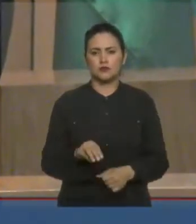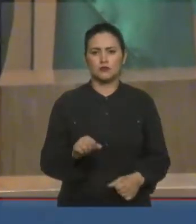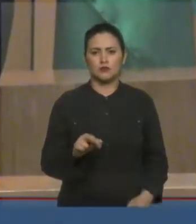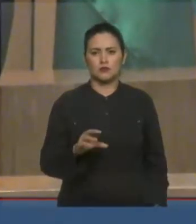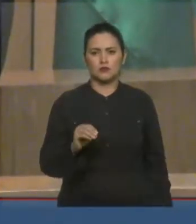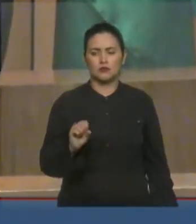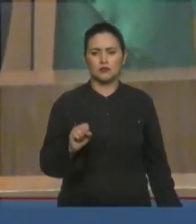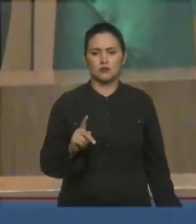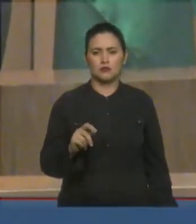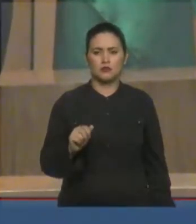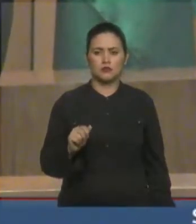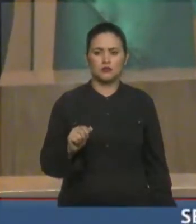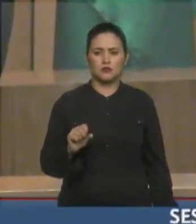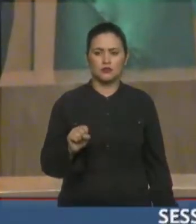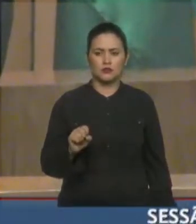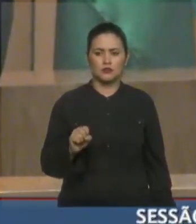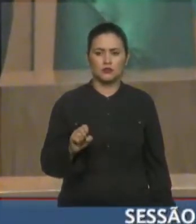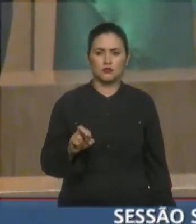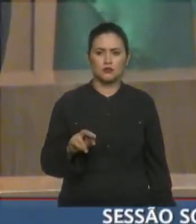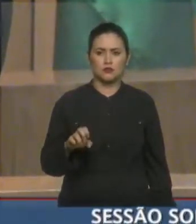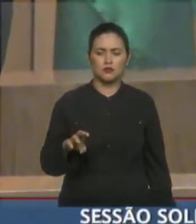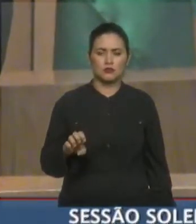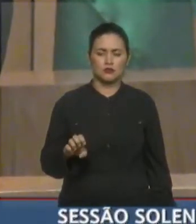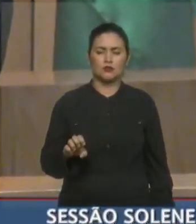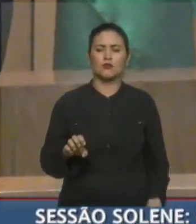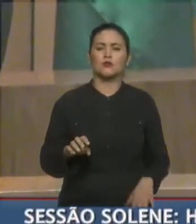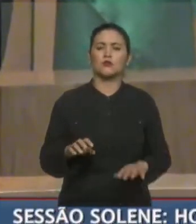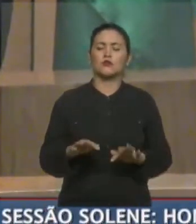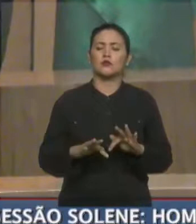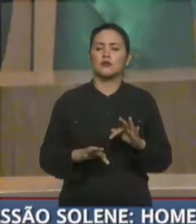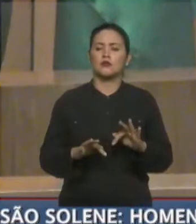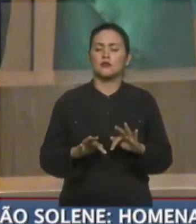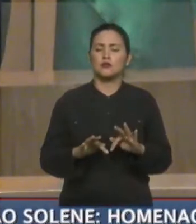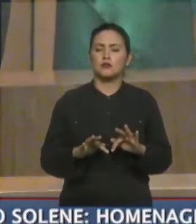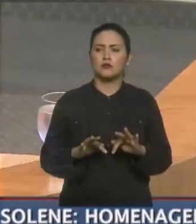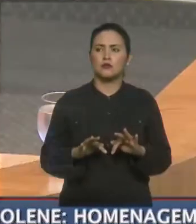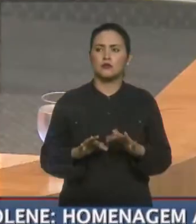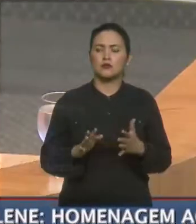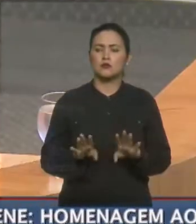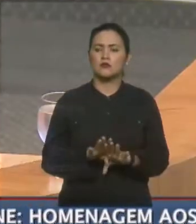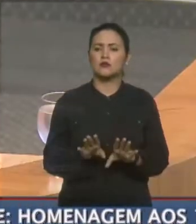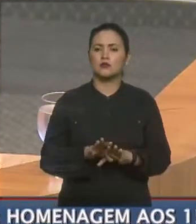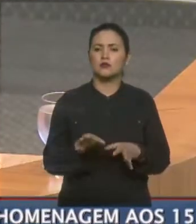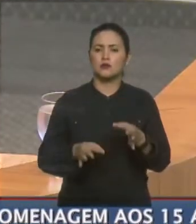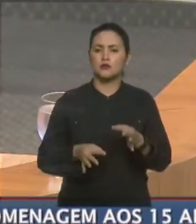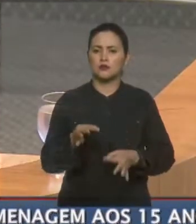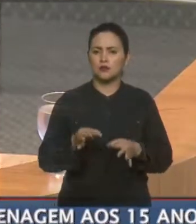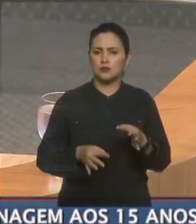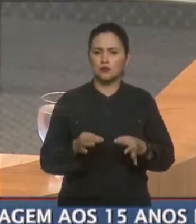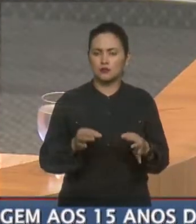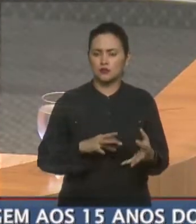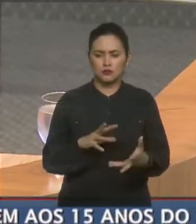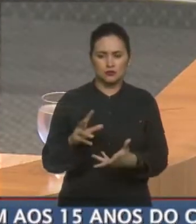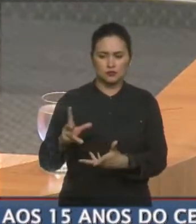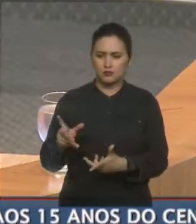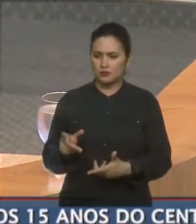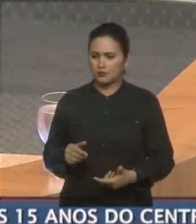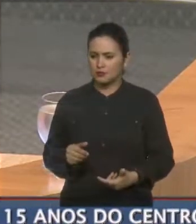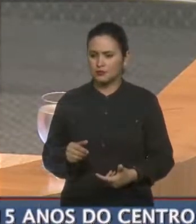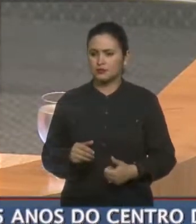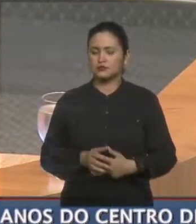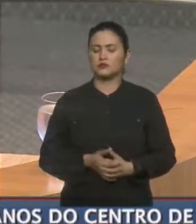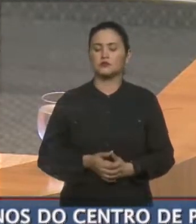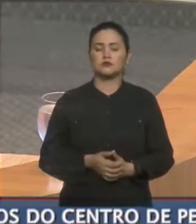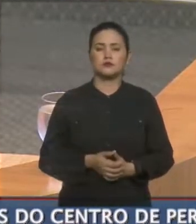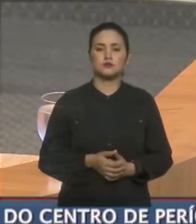Global, ambas organizações da sociedade civil. E é importante retomar esse caso, porque o trabalho da